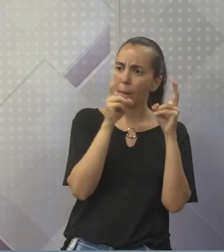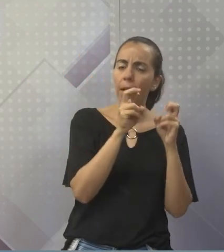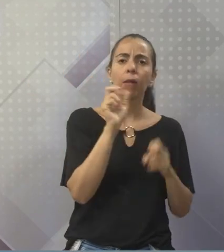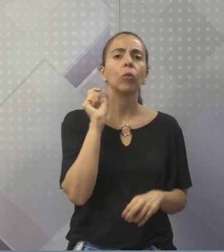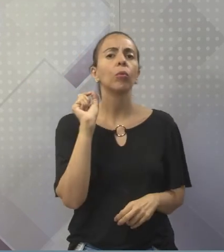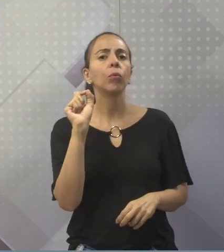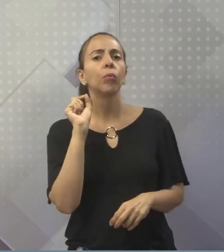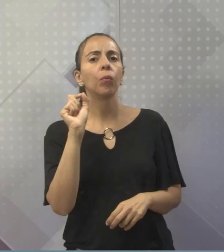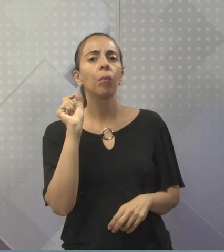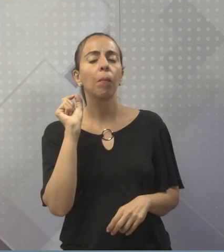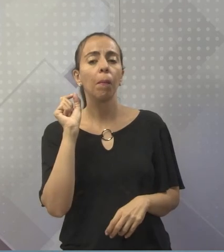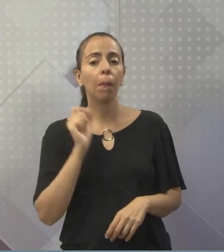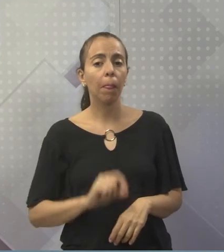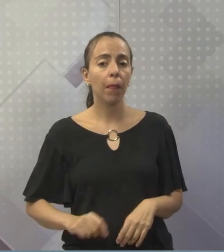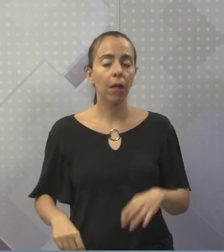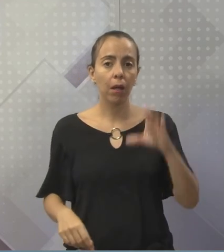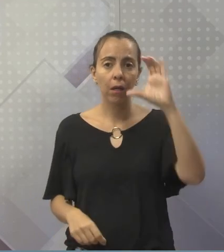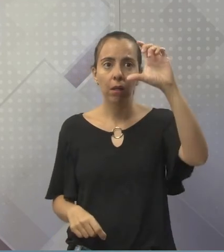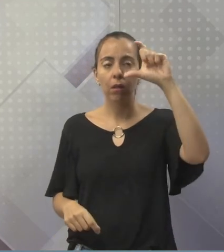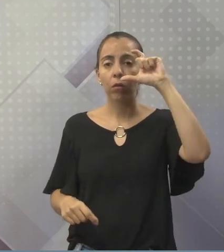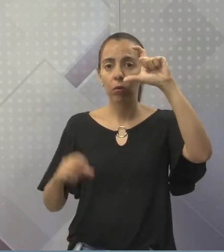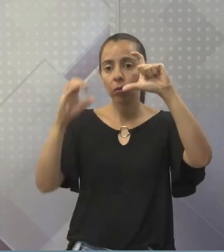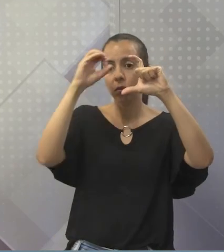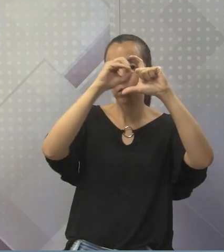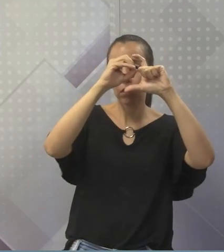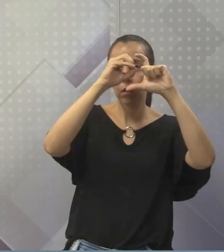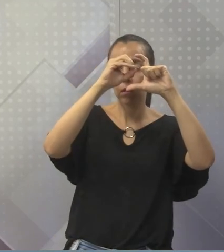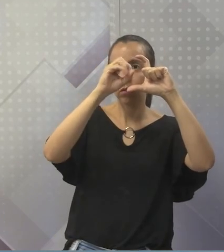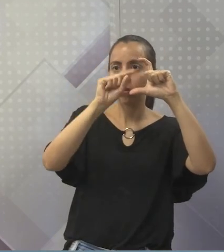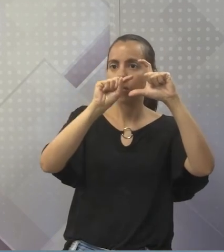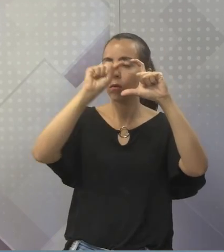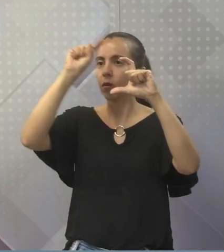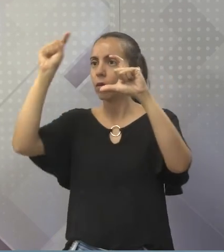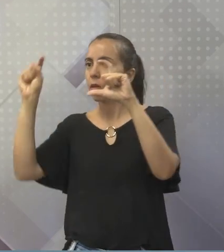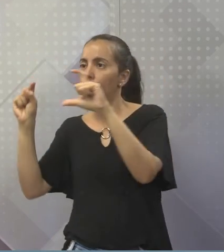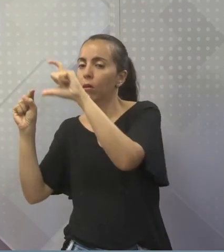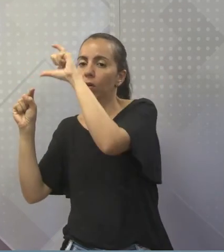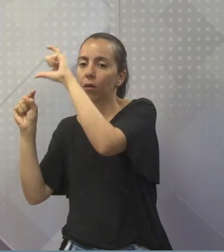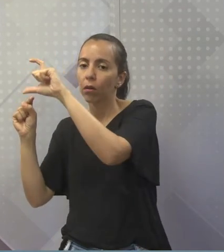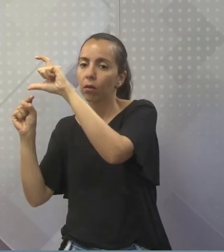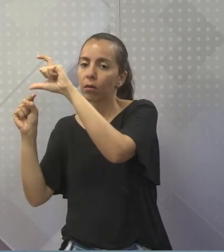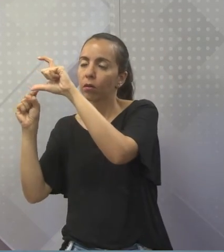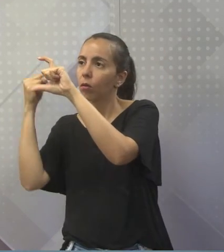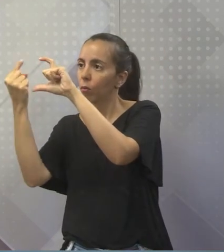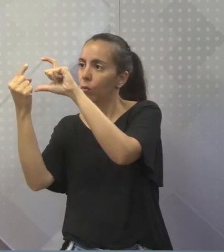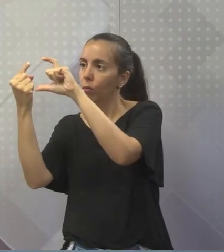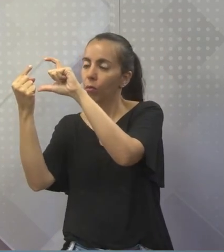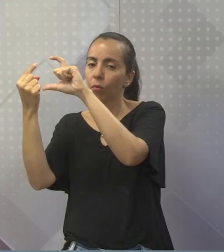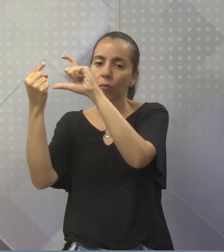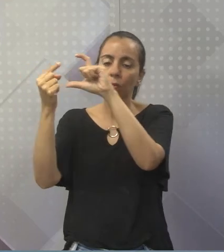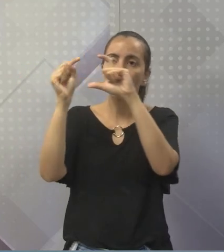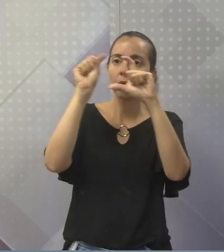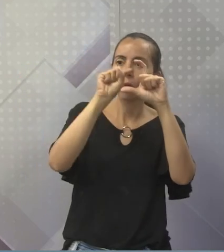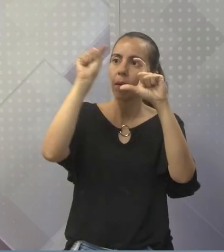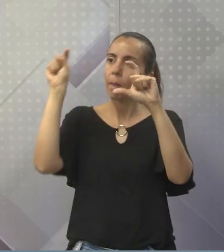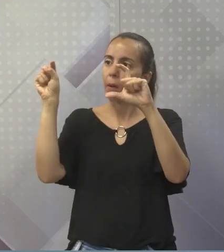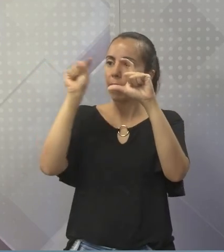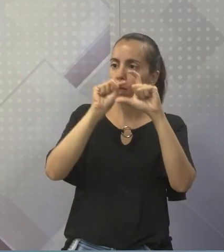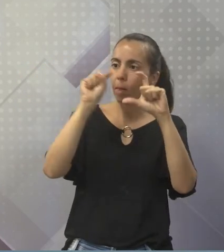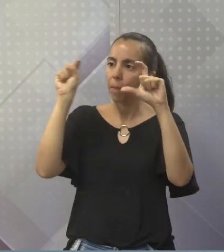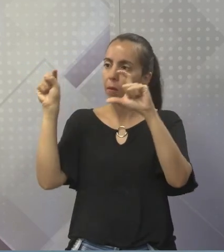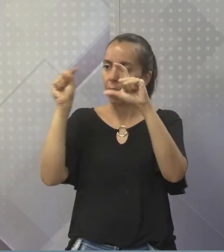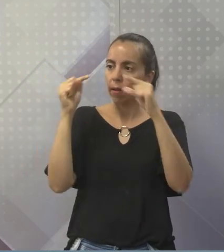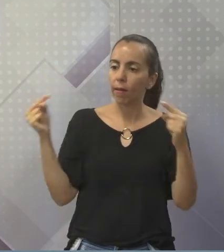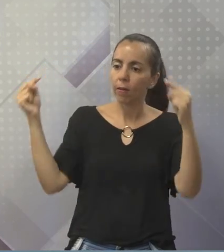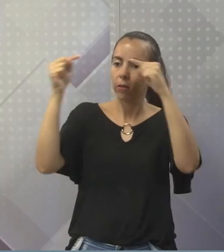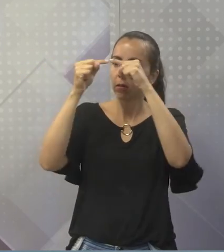só se liga a um valor. Que o 1 só se liga a um valor. O 2